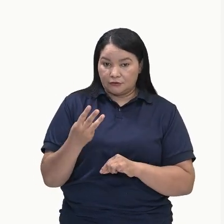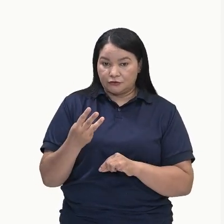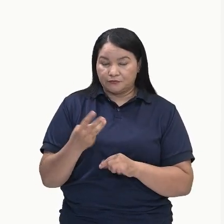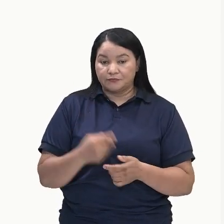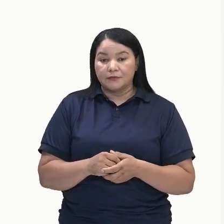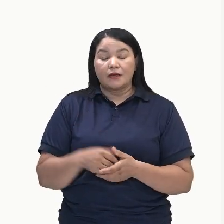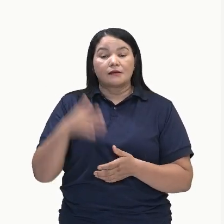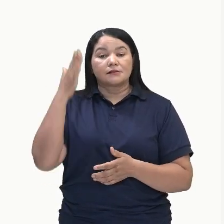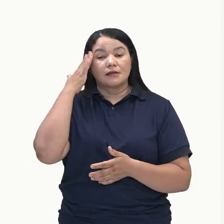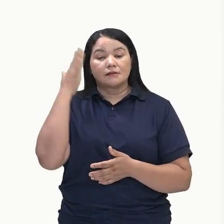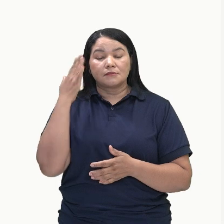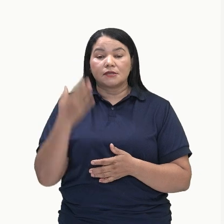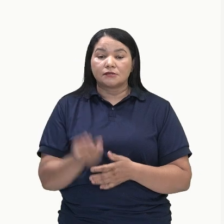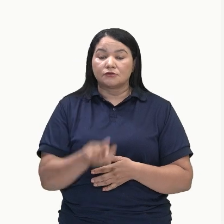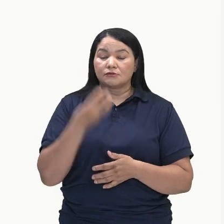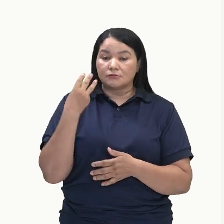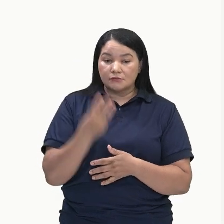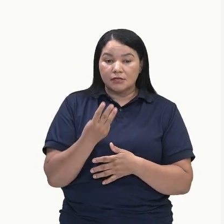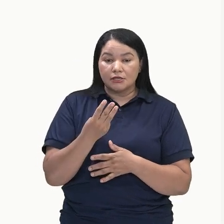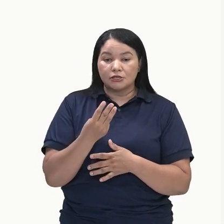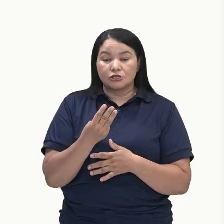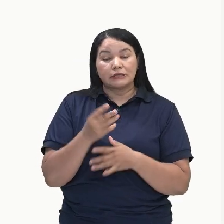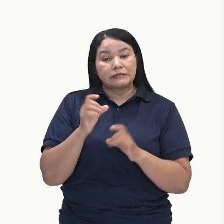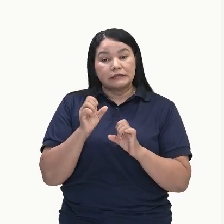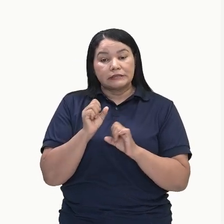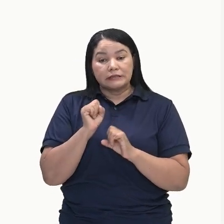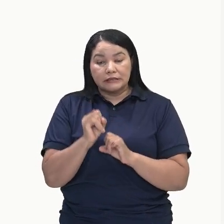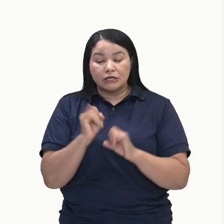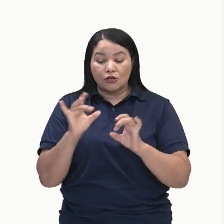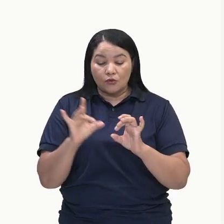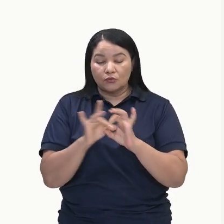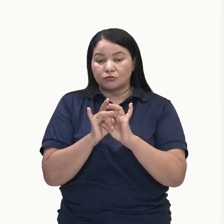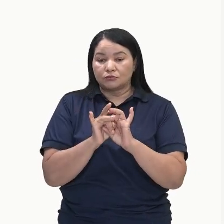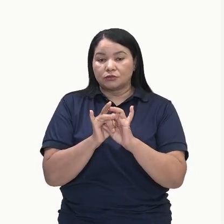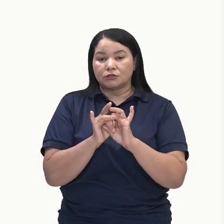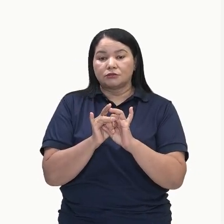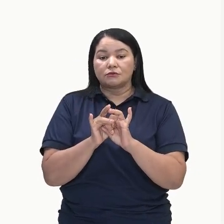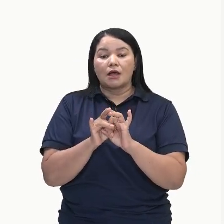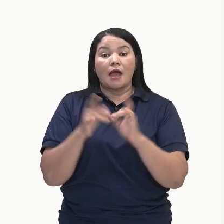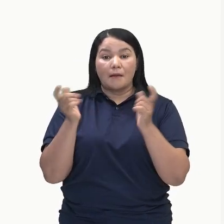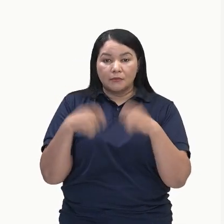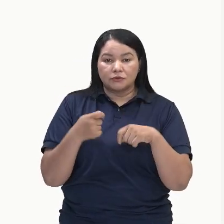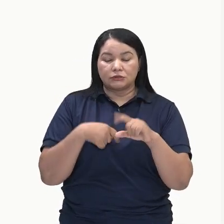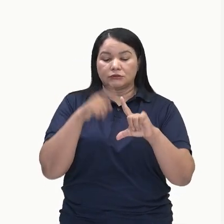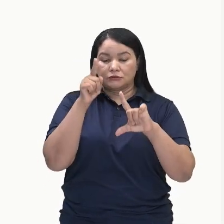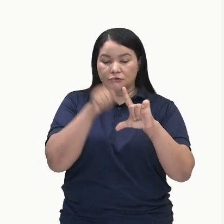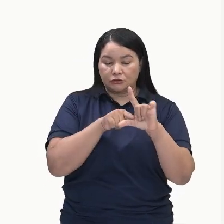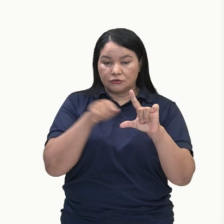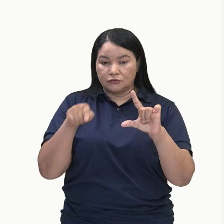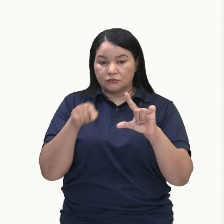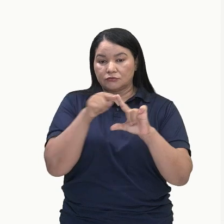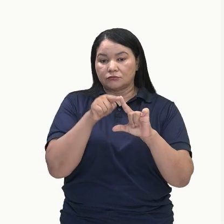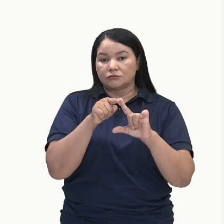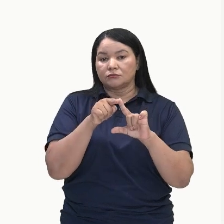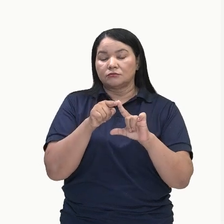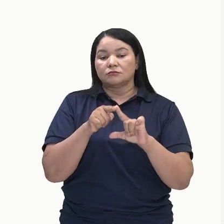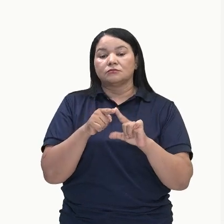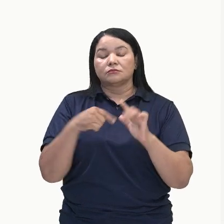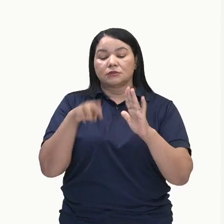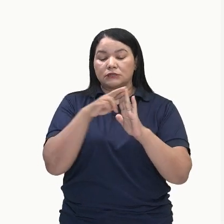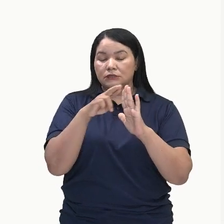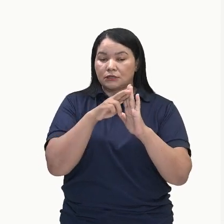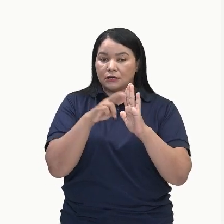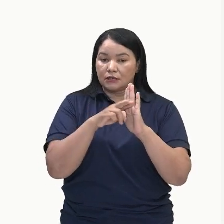esses 3 segmentos, quando se unirem, vão formar ali um triângulo. Condição de existência, regra